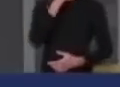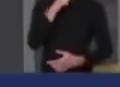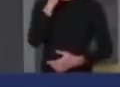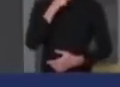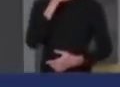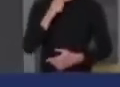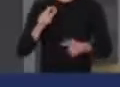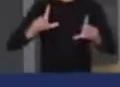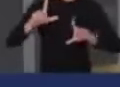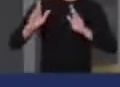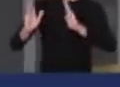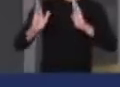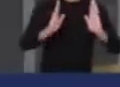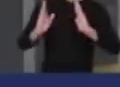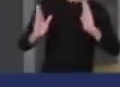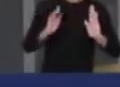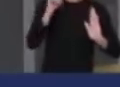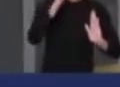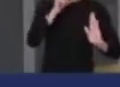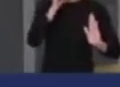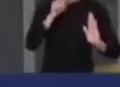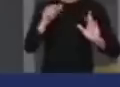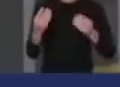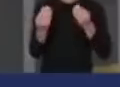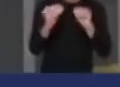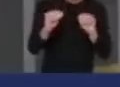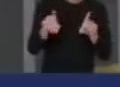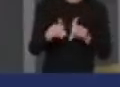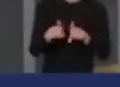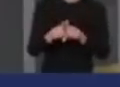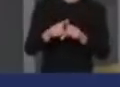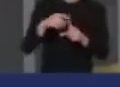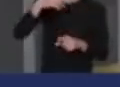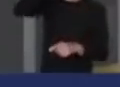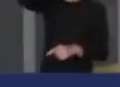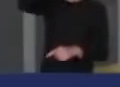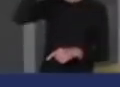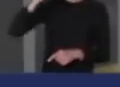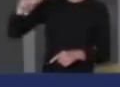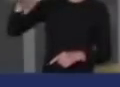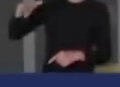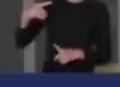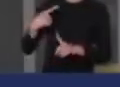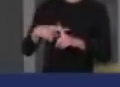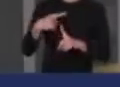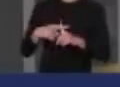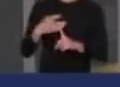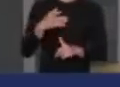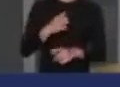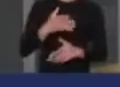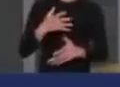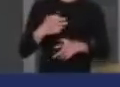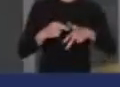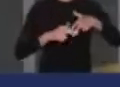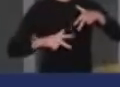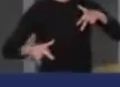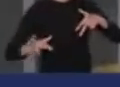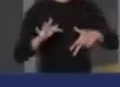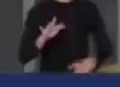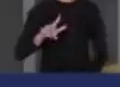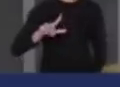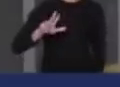homossexuais. É muito triste isso, e é sem sentido nenhum, é sem função. Você não contribui com nada